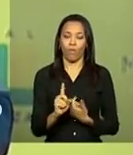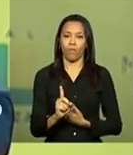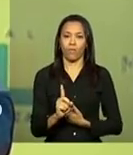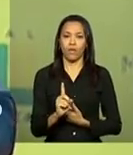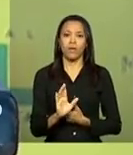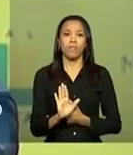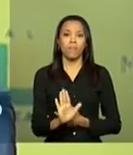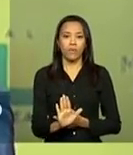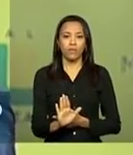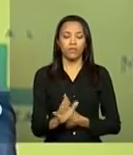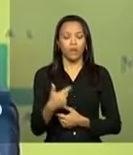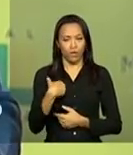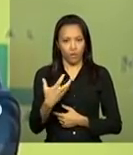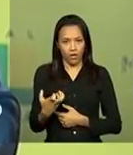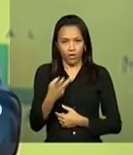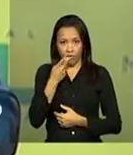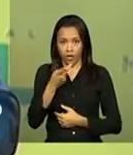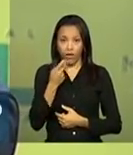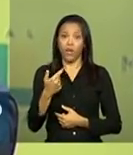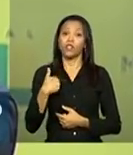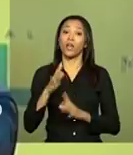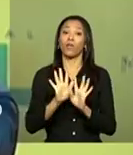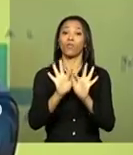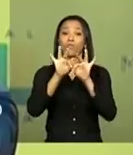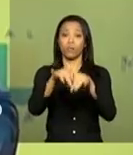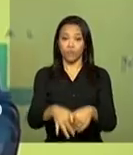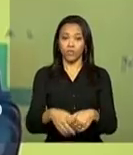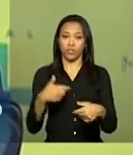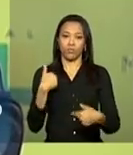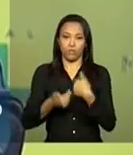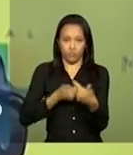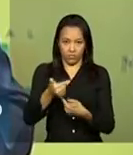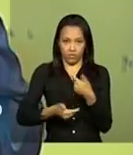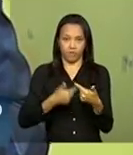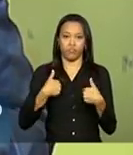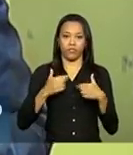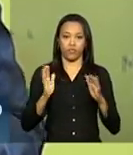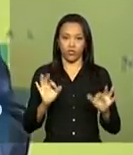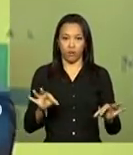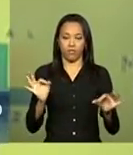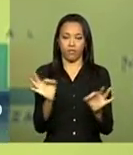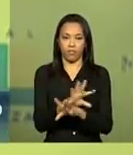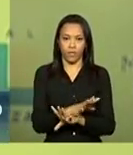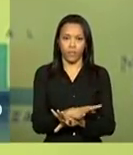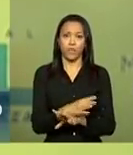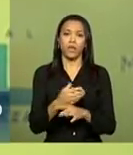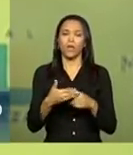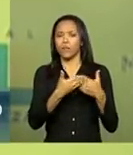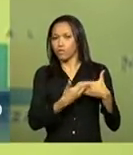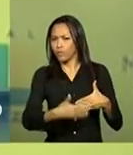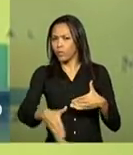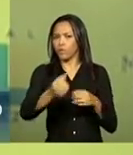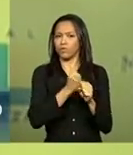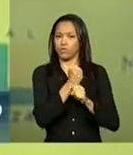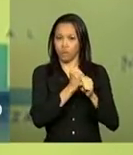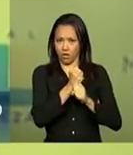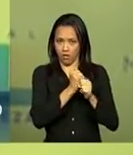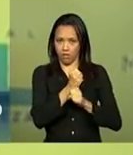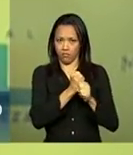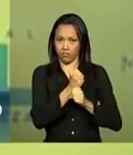E queria dizer que é um encerramento de um ciclo pessoal, porque ao longo desses anos eu